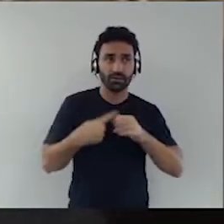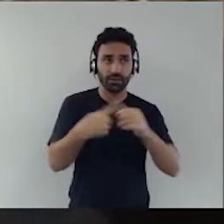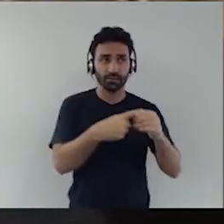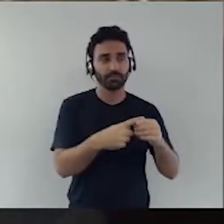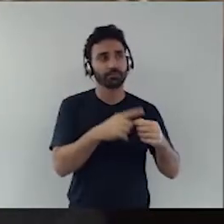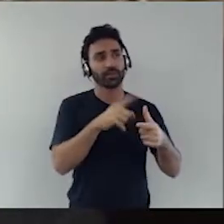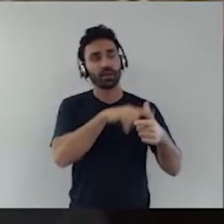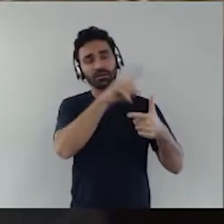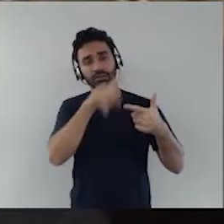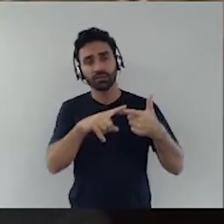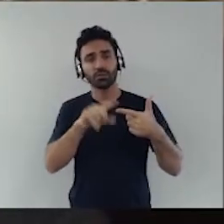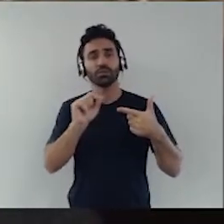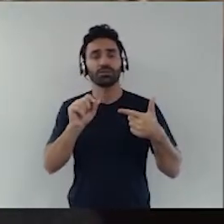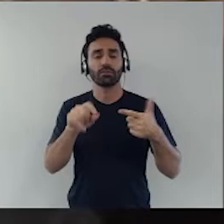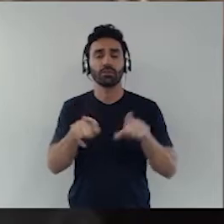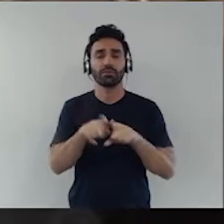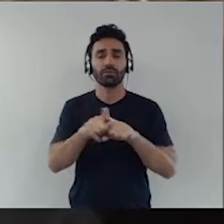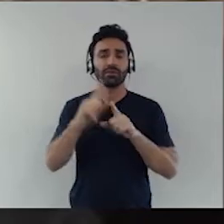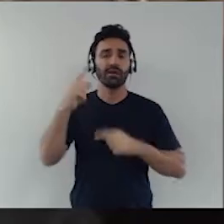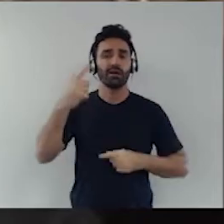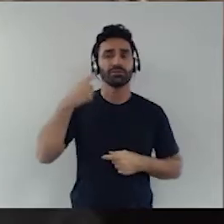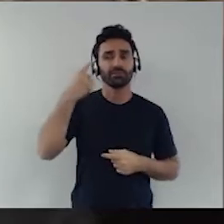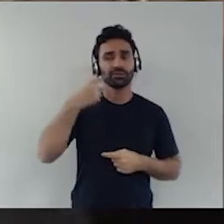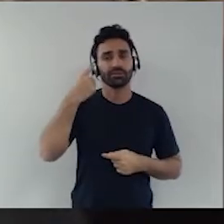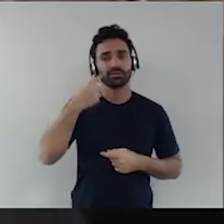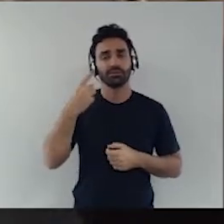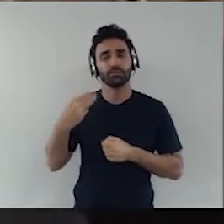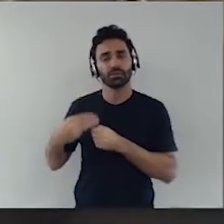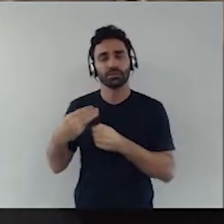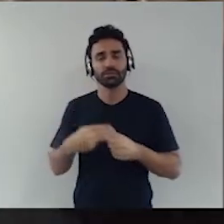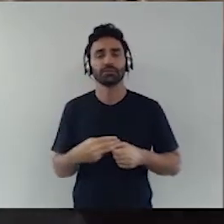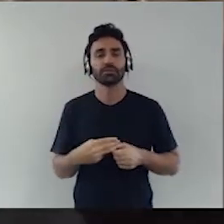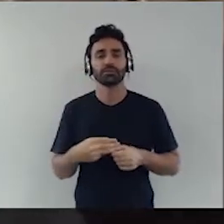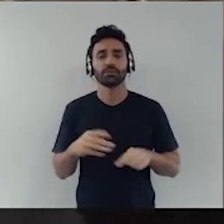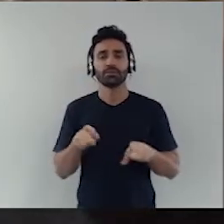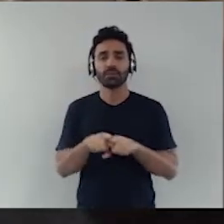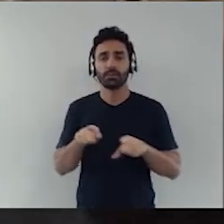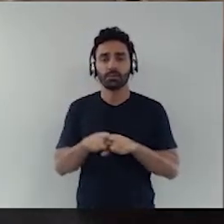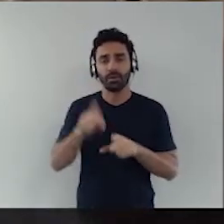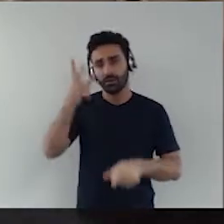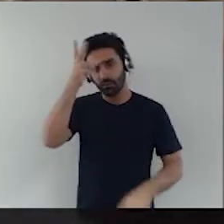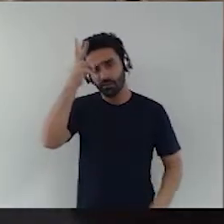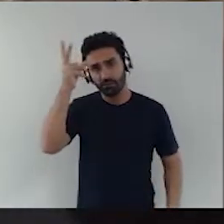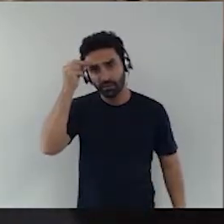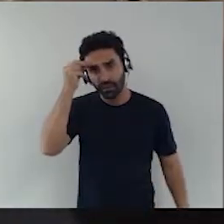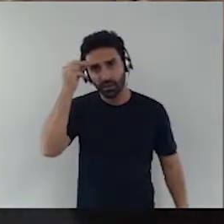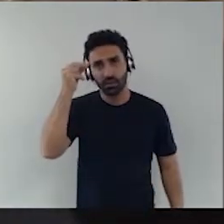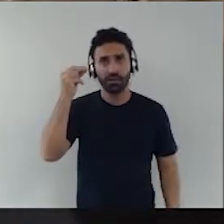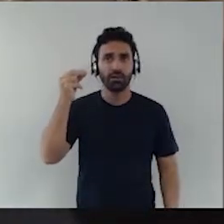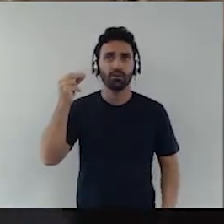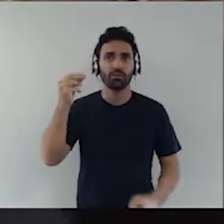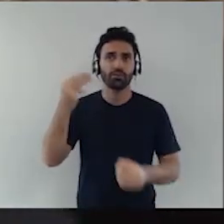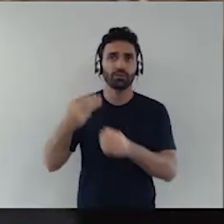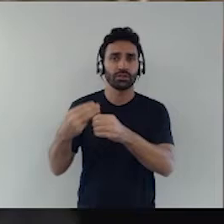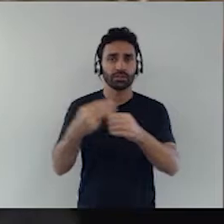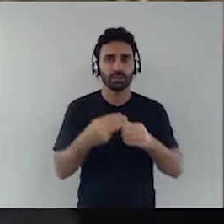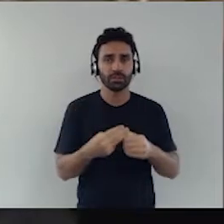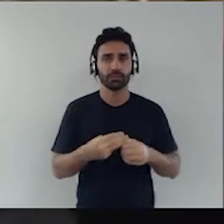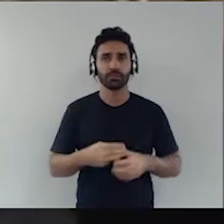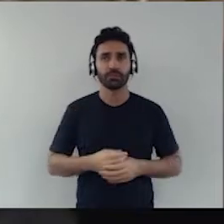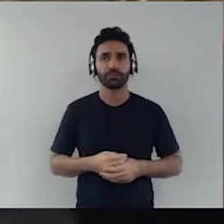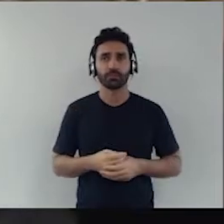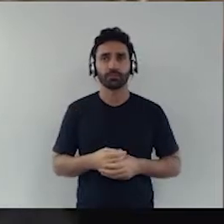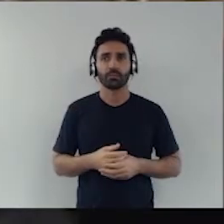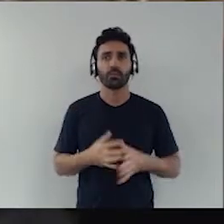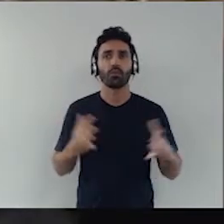importante, também para a advocacia municipalista e também para os prefeitos municipais,